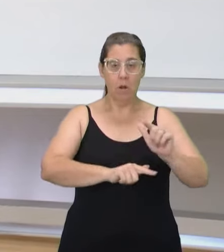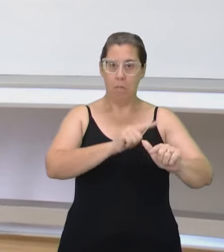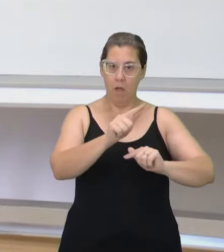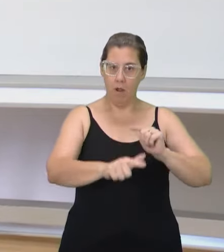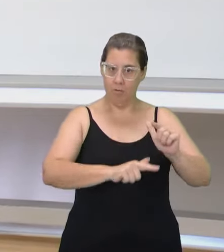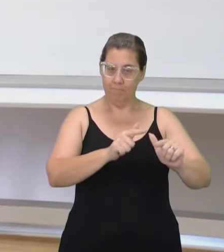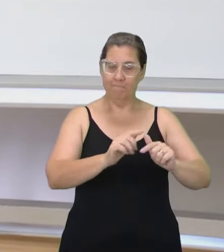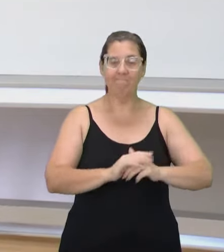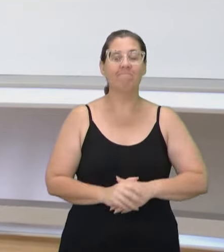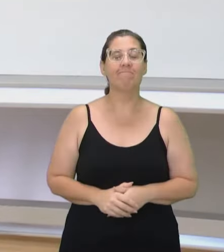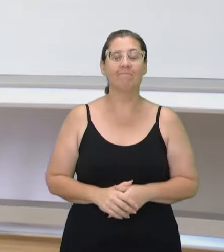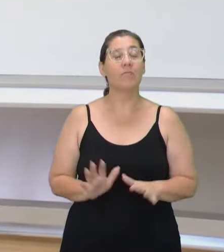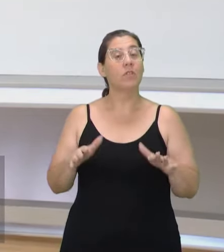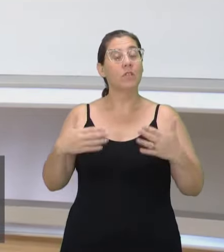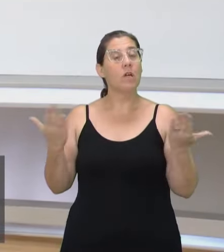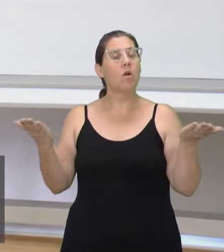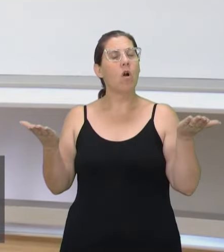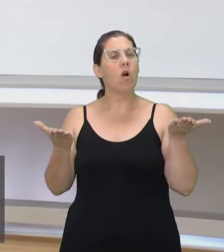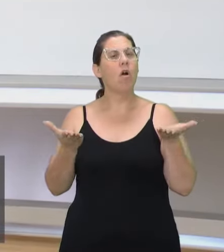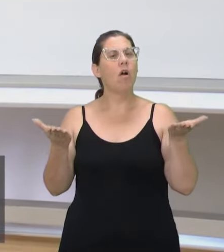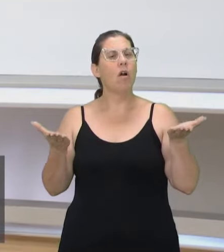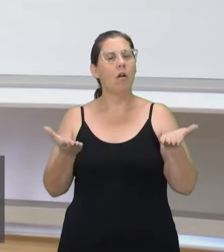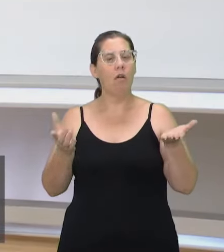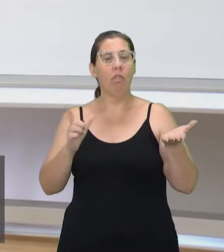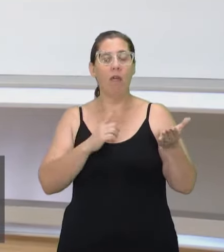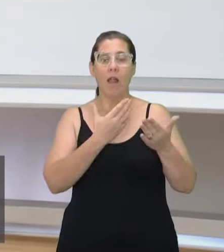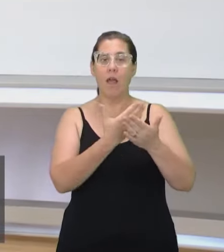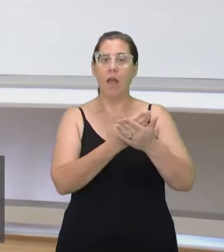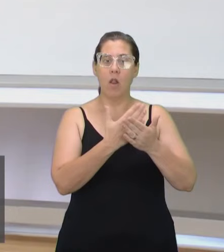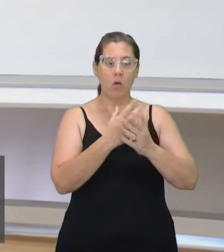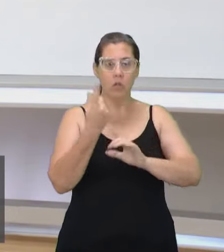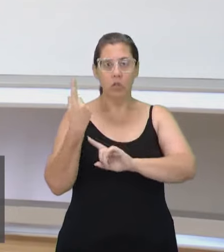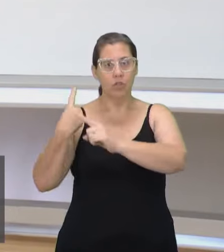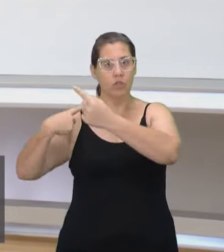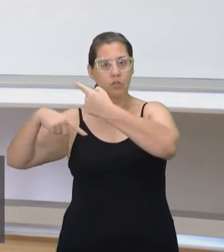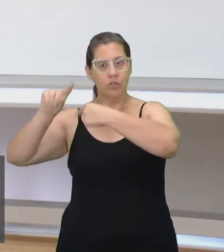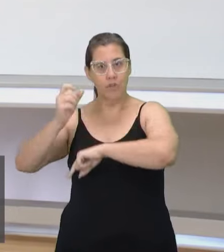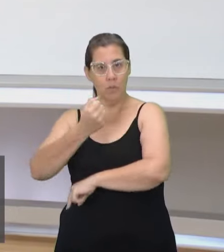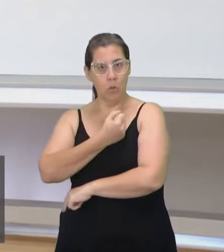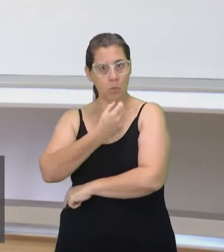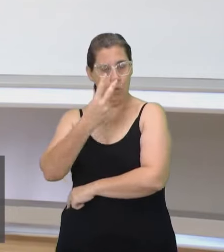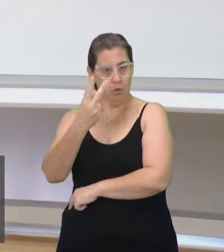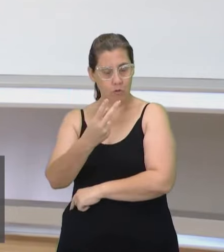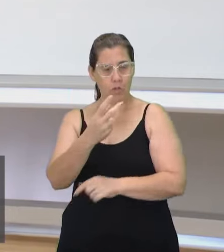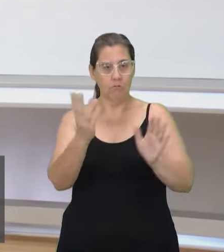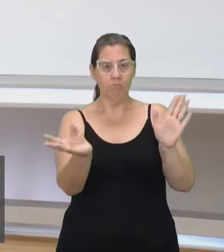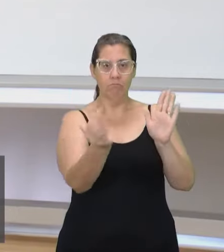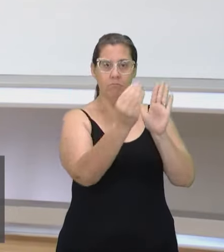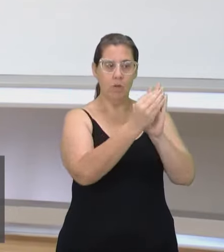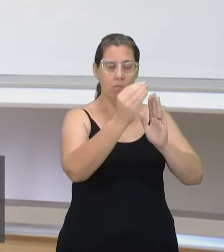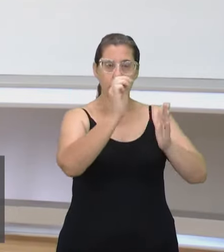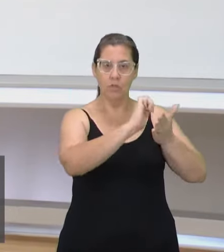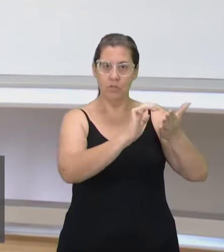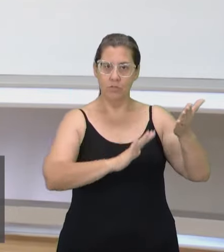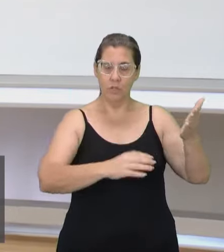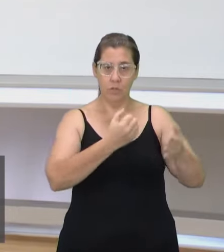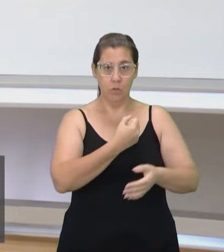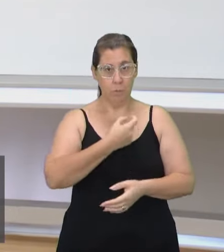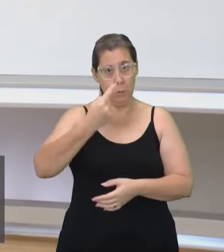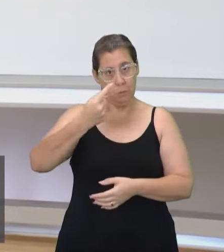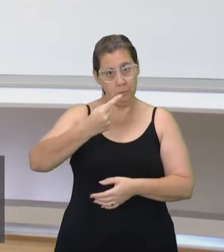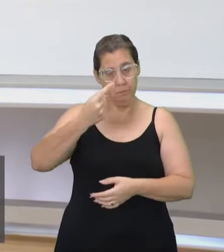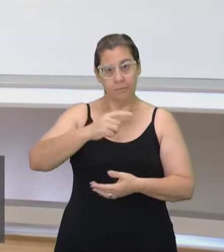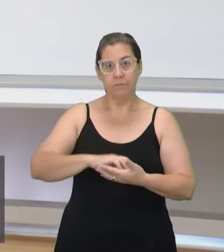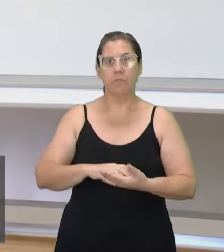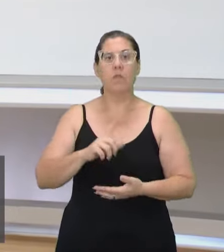Trabalho. Então, hoje nós vamos ter a aula de desenvolvimento número 2 desse componente da atividade 1.